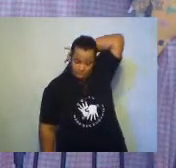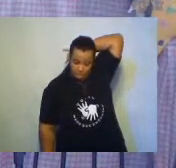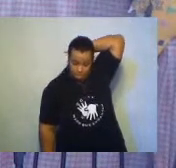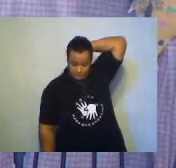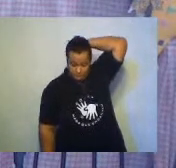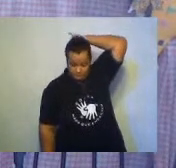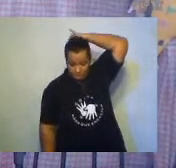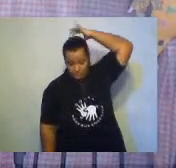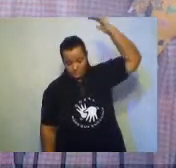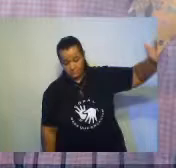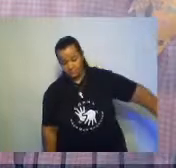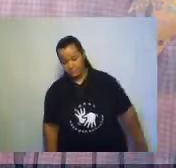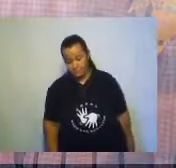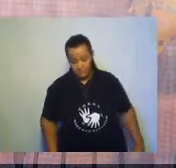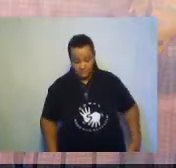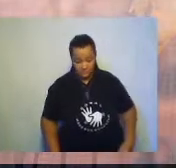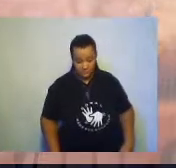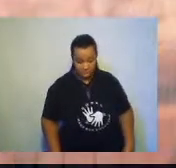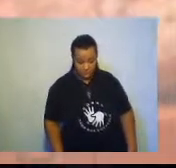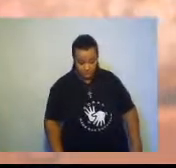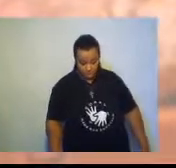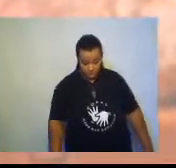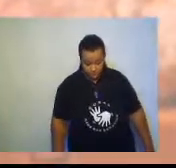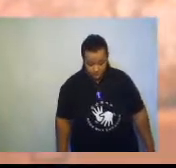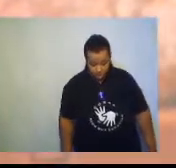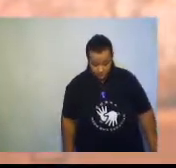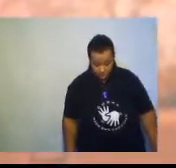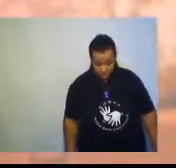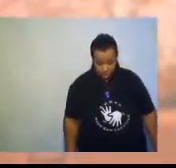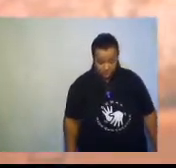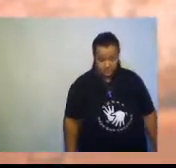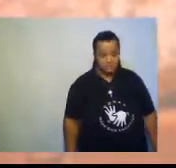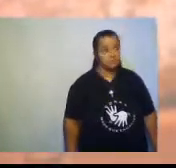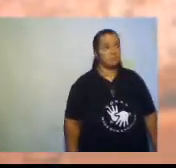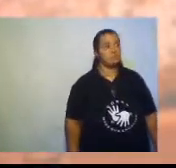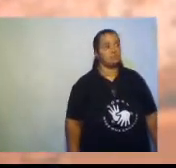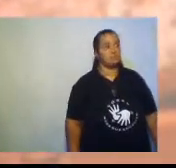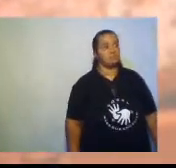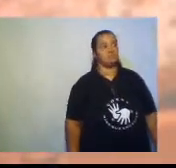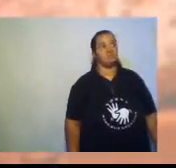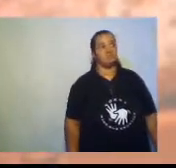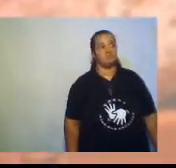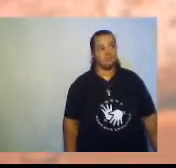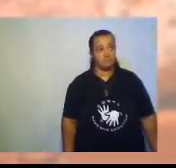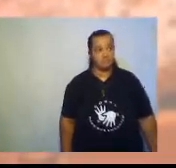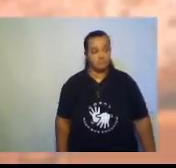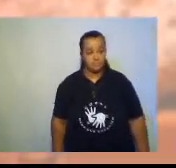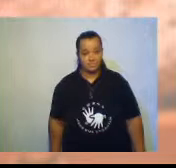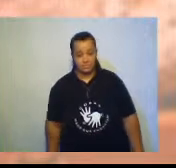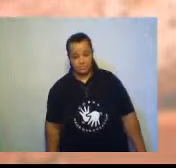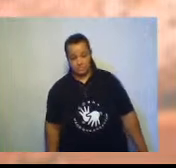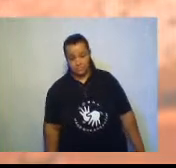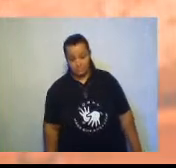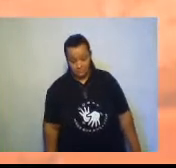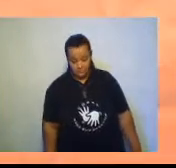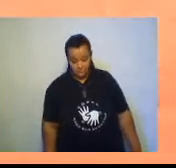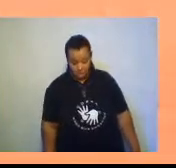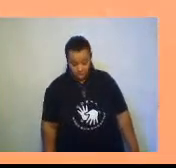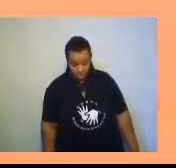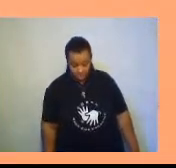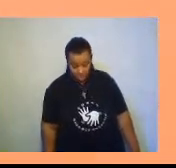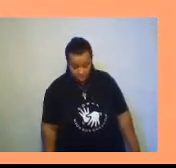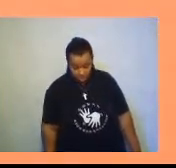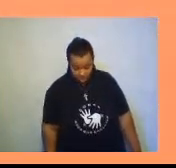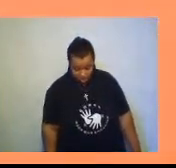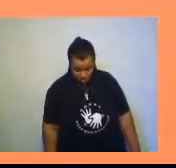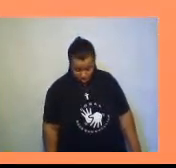casa, claro, todas as lives, curtindo bastante, mas ó, cheguei aqui, o pessoal está profissional mesmo, tá? A gente tem acompanhado as